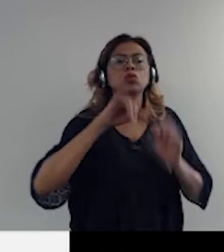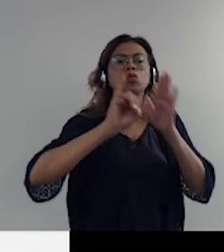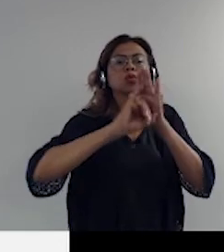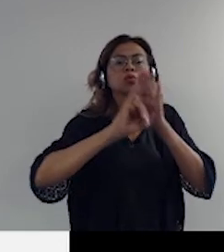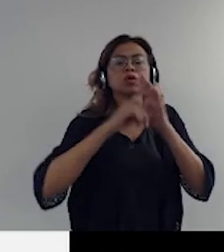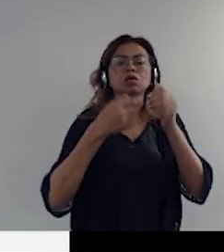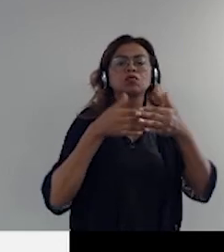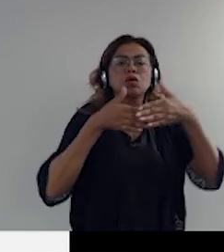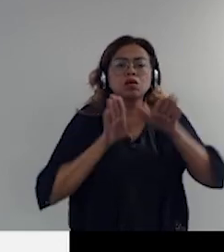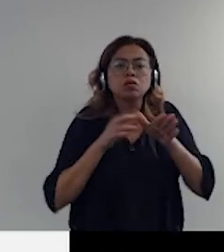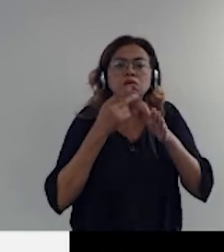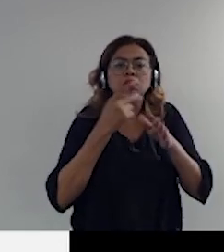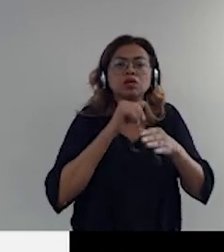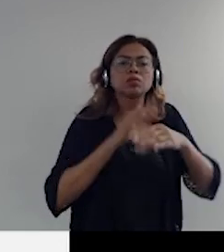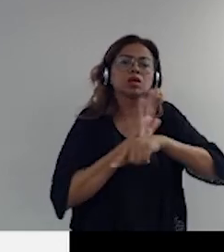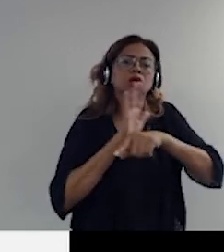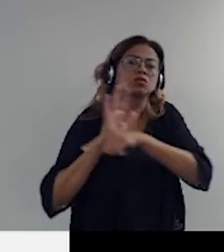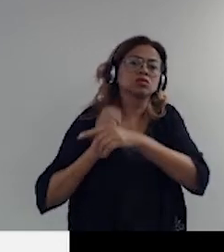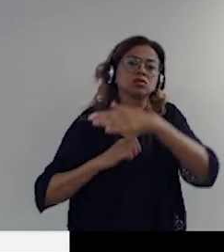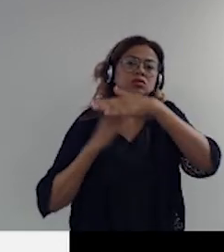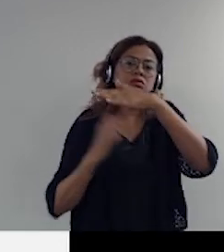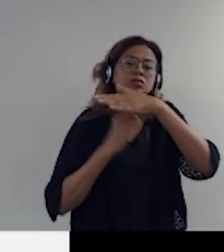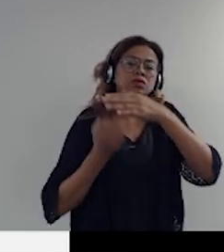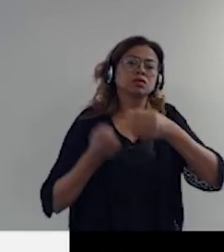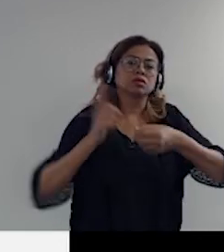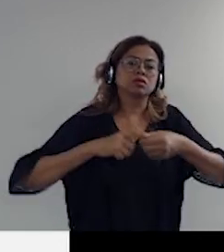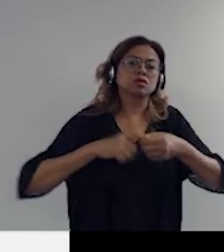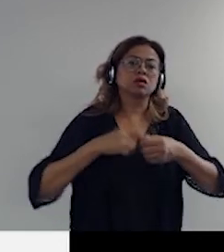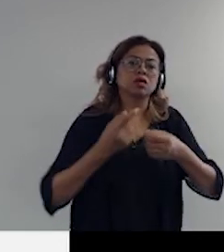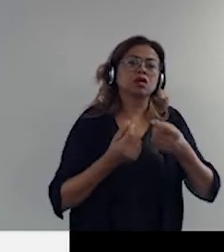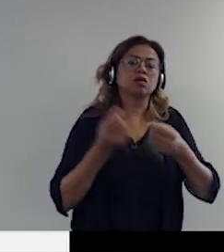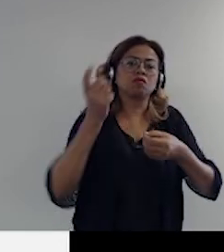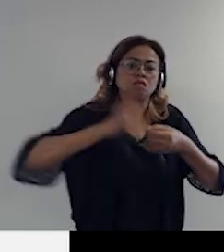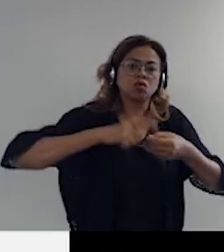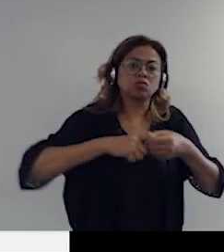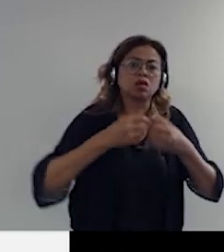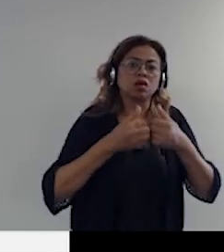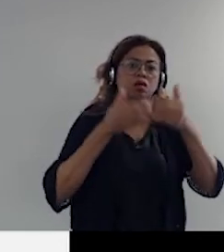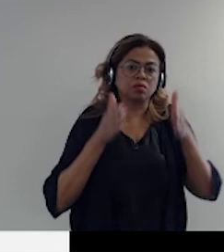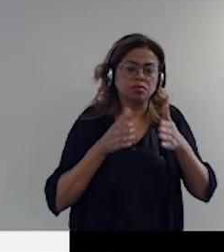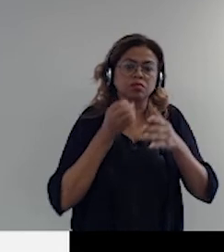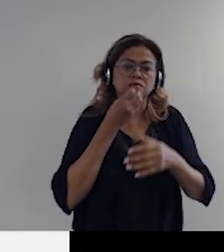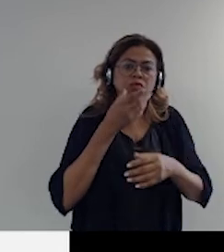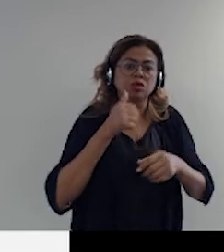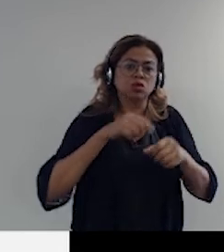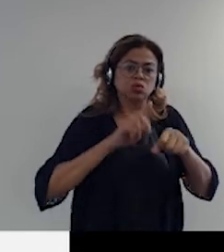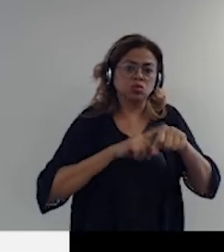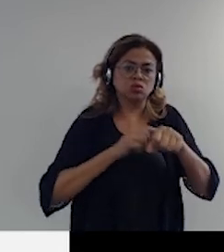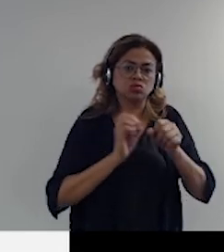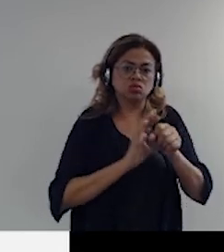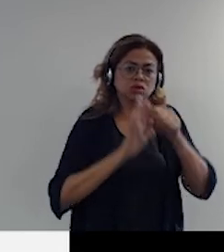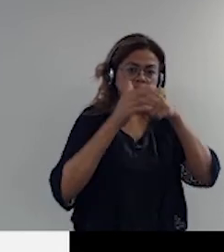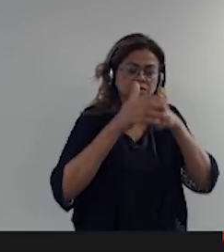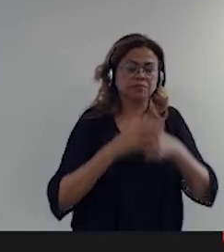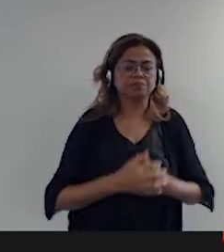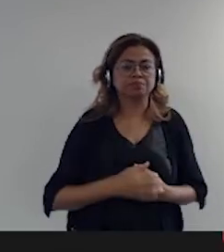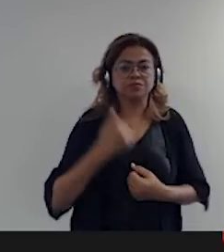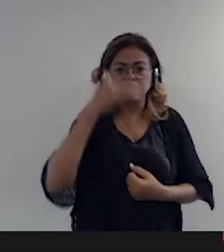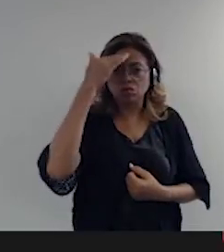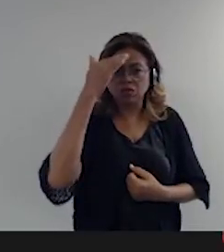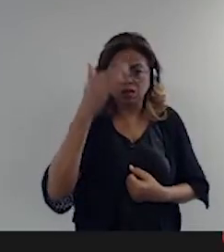as companhias a se recuperarem da crise. E com isso eu fecho minha apresentação. Obrigada. Doutora Luciana,